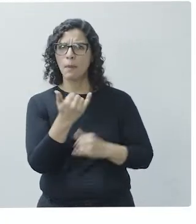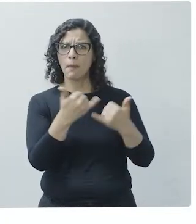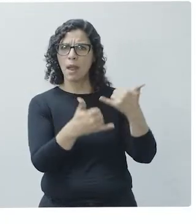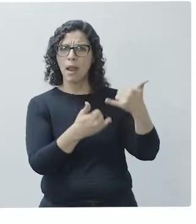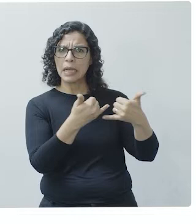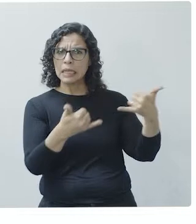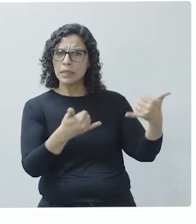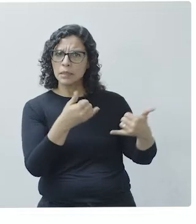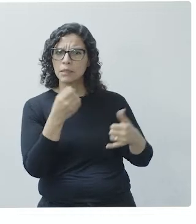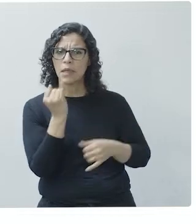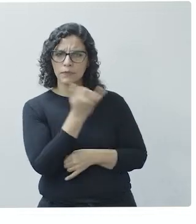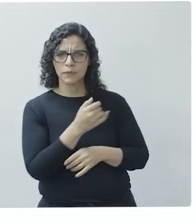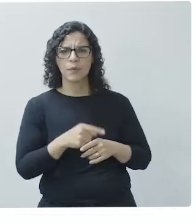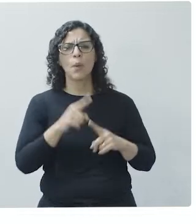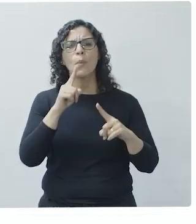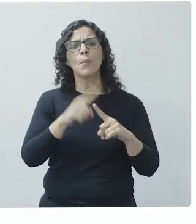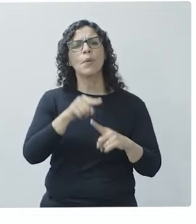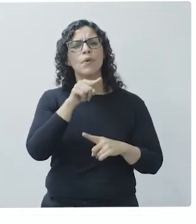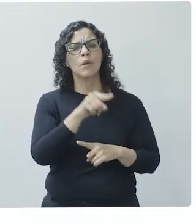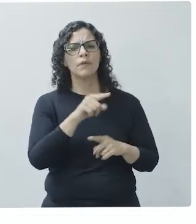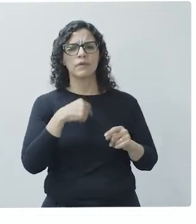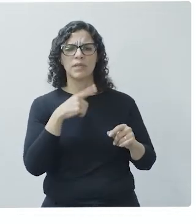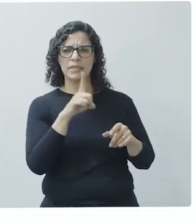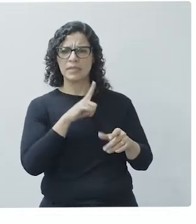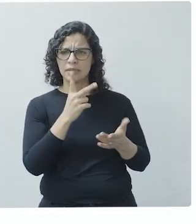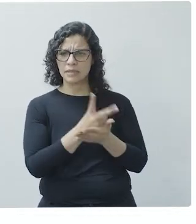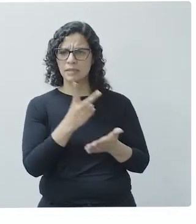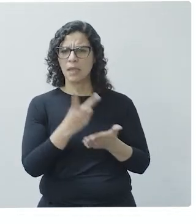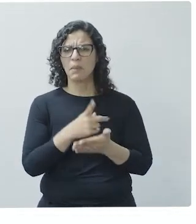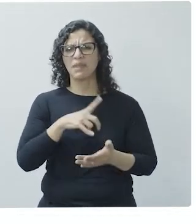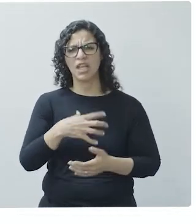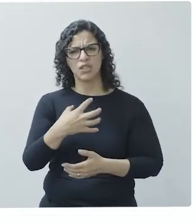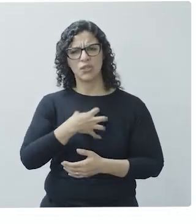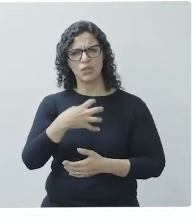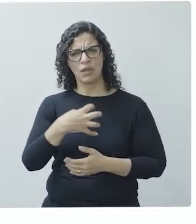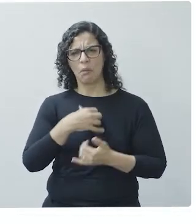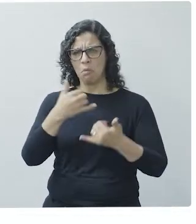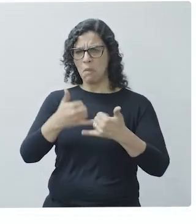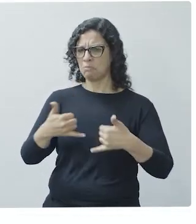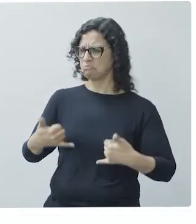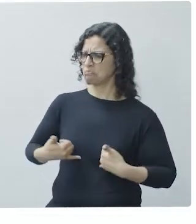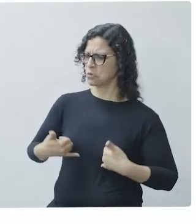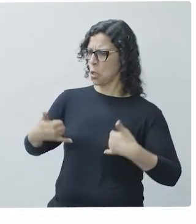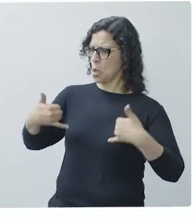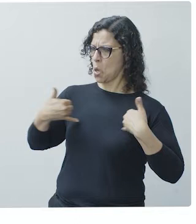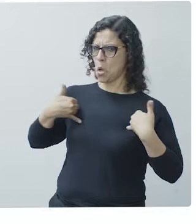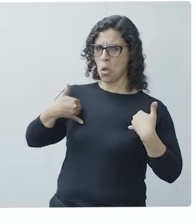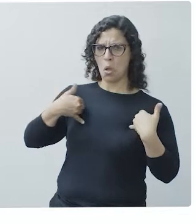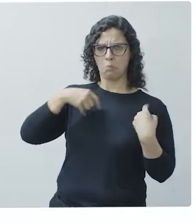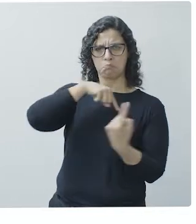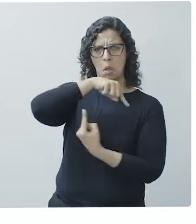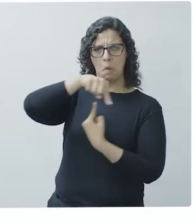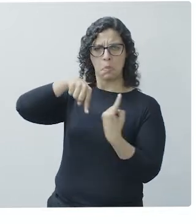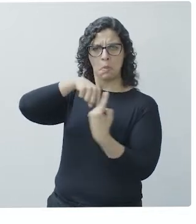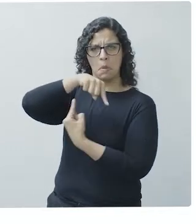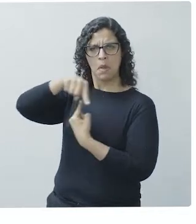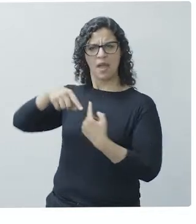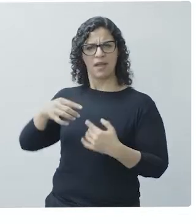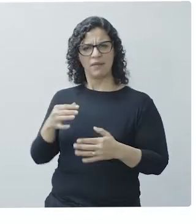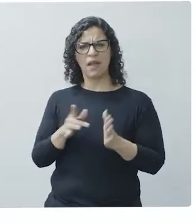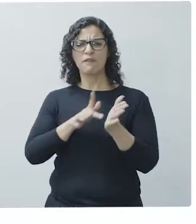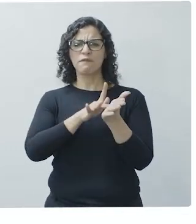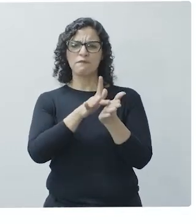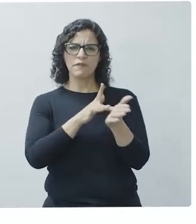disse a um novelo de linha: "Por que está você com esse ar toda cheia de si, toda